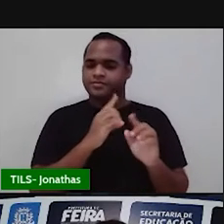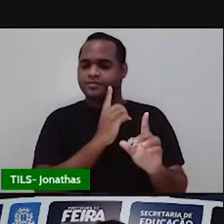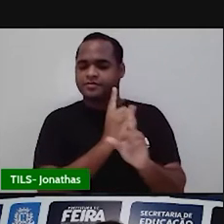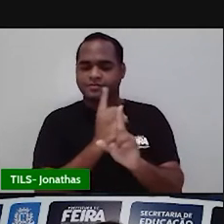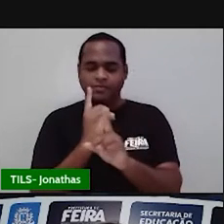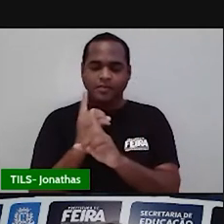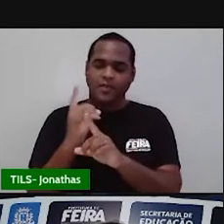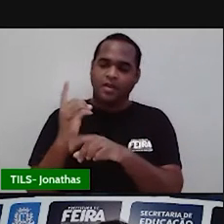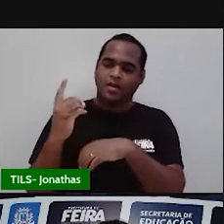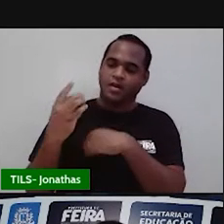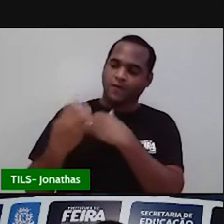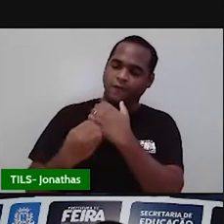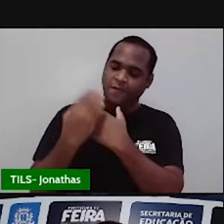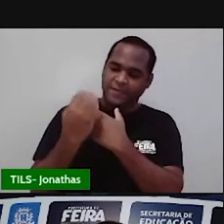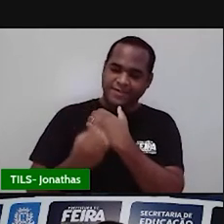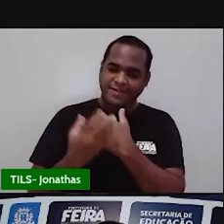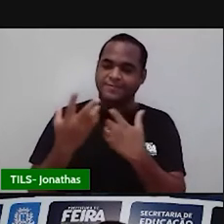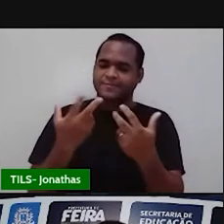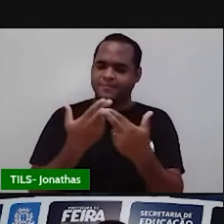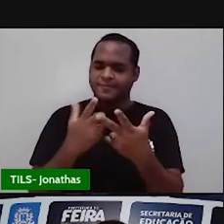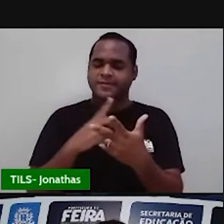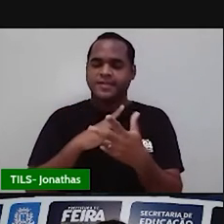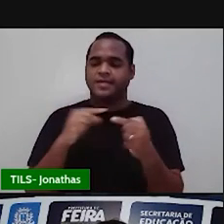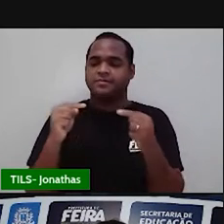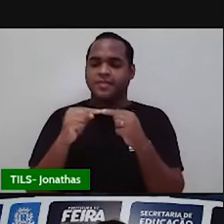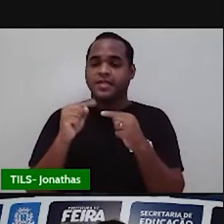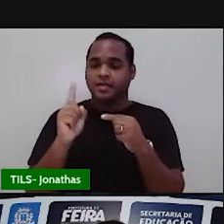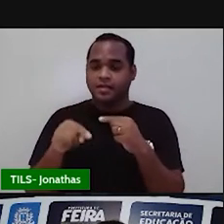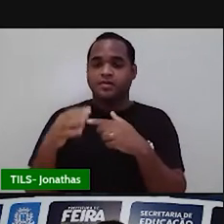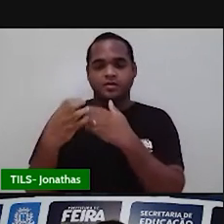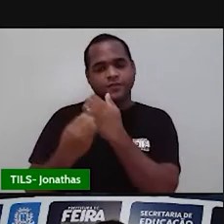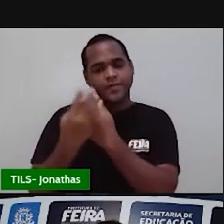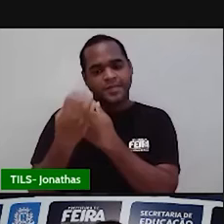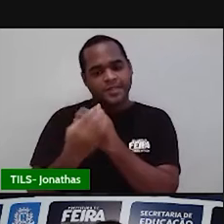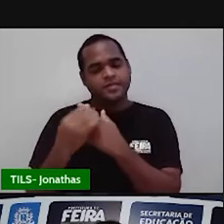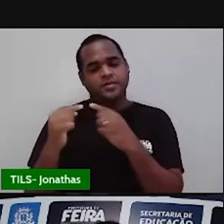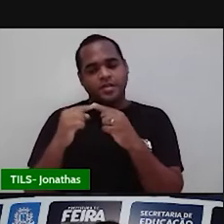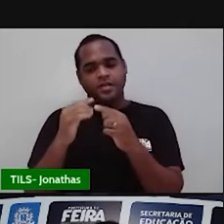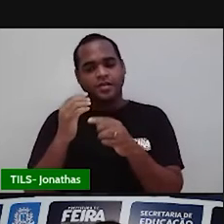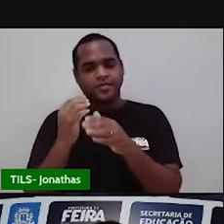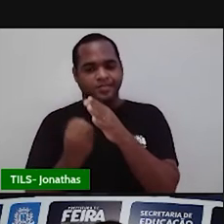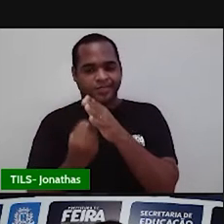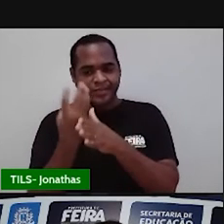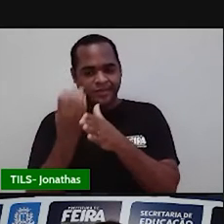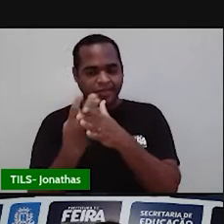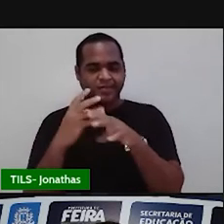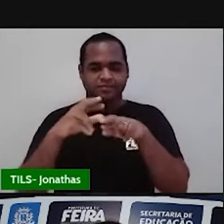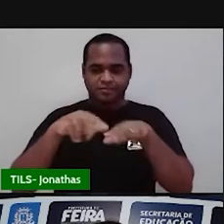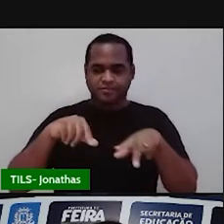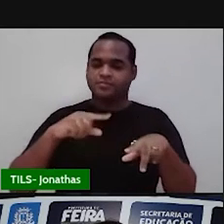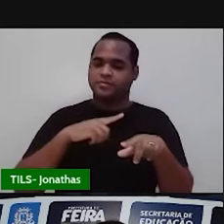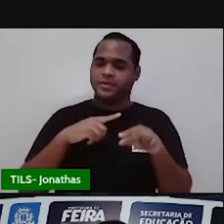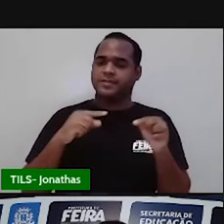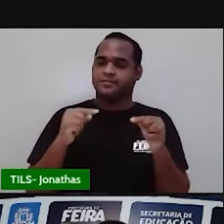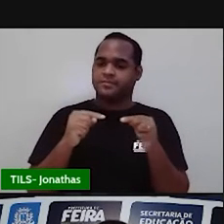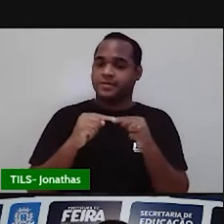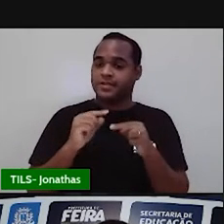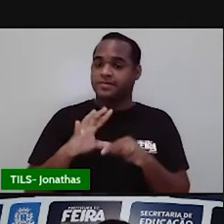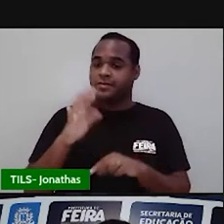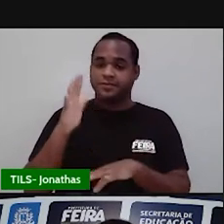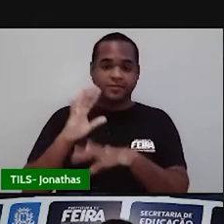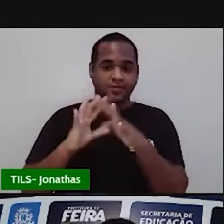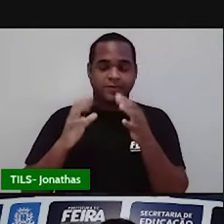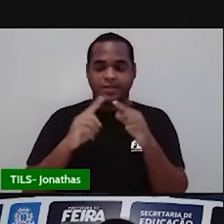com informações, né? Essas informações, elas aparecem para nós através de dados, né?